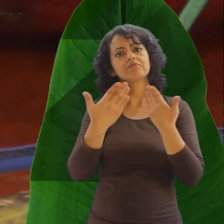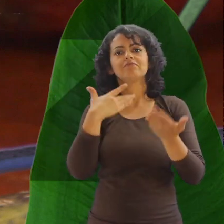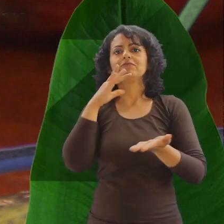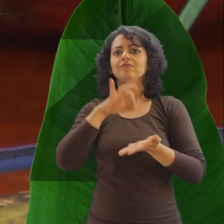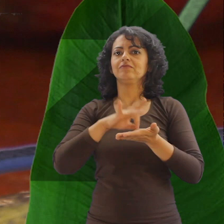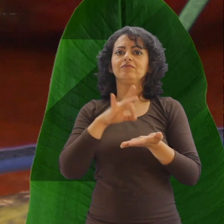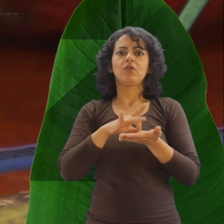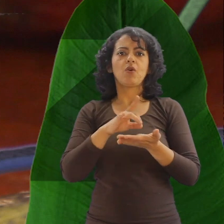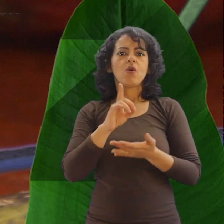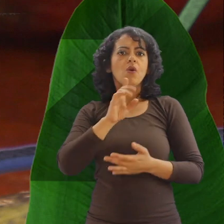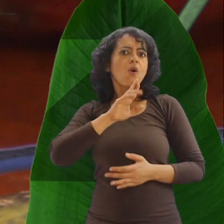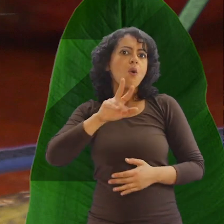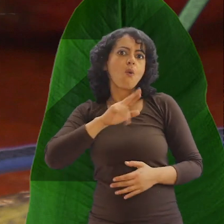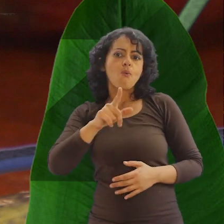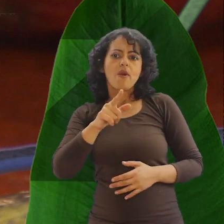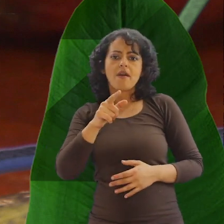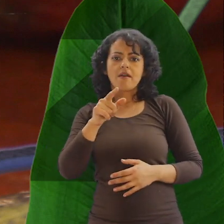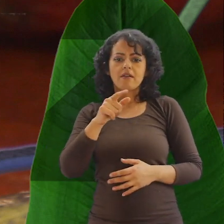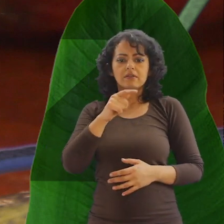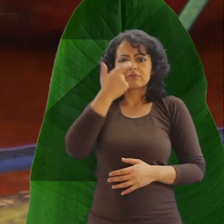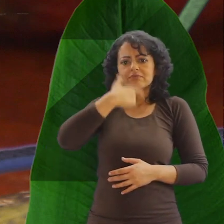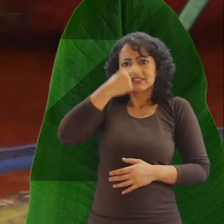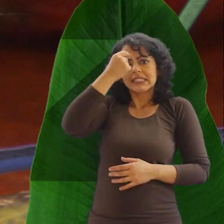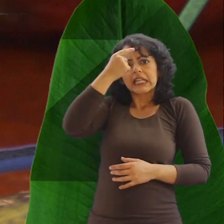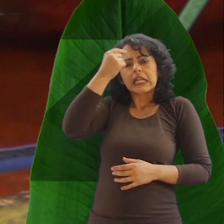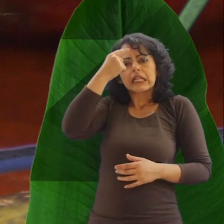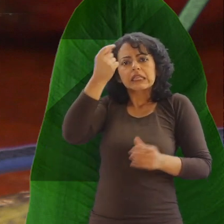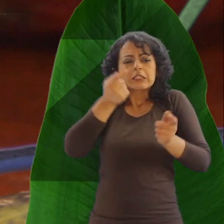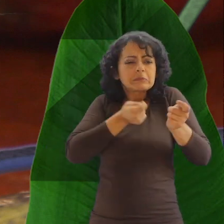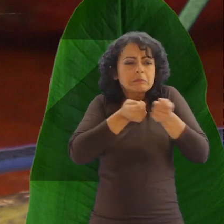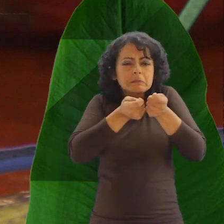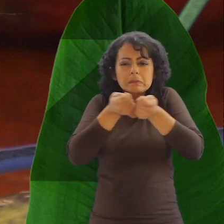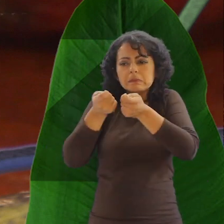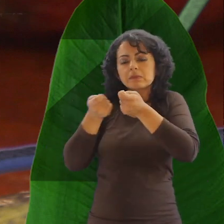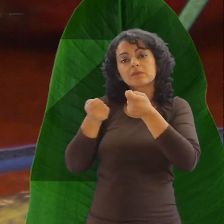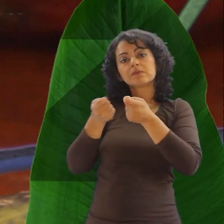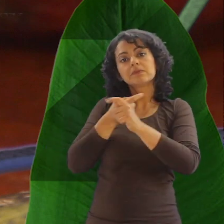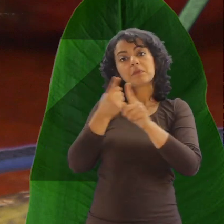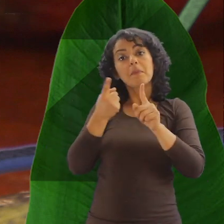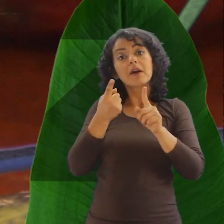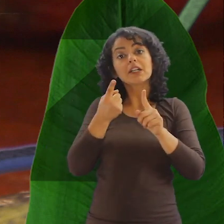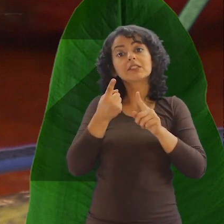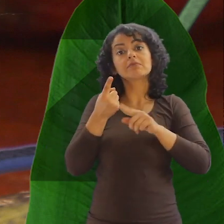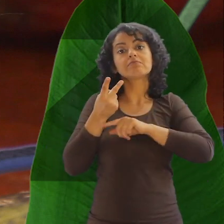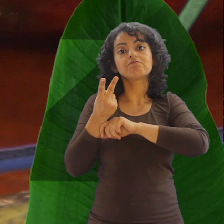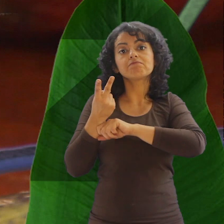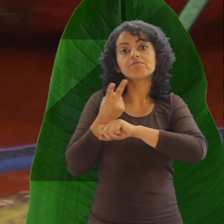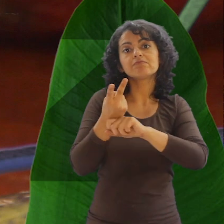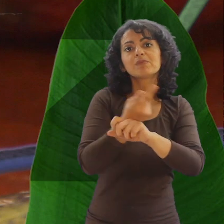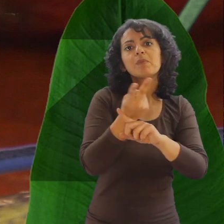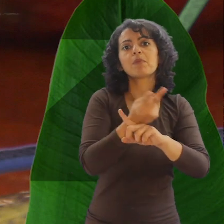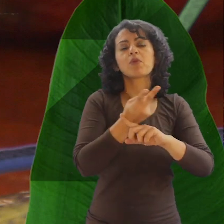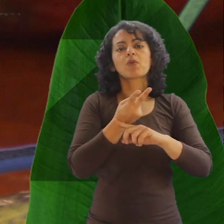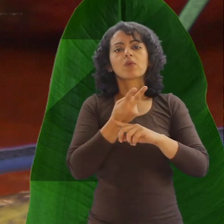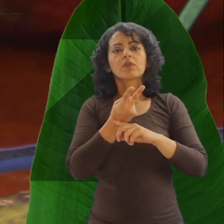que não sejam manipulativas, mas que sejam na busca